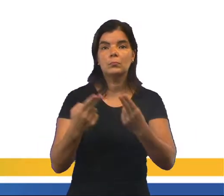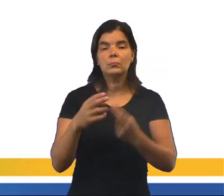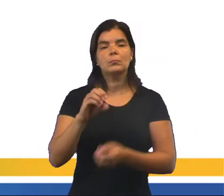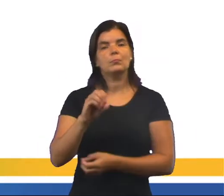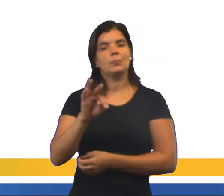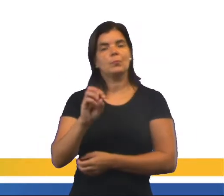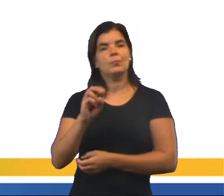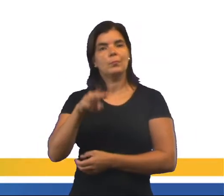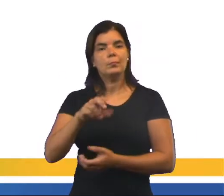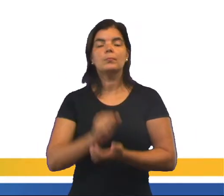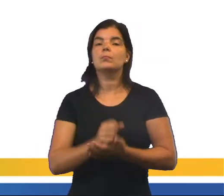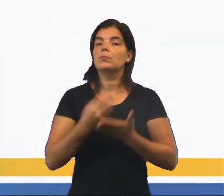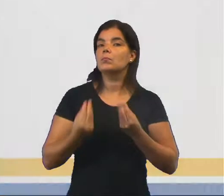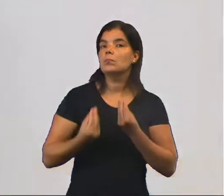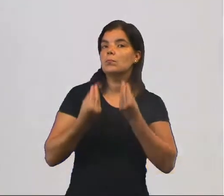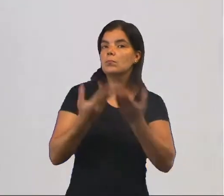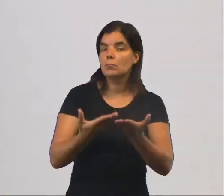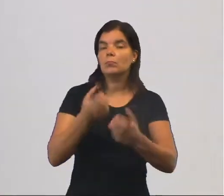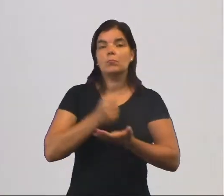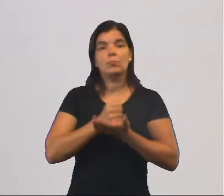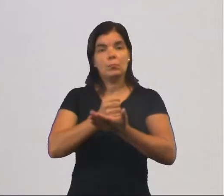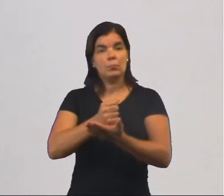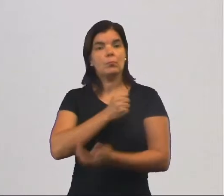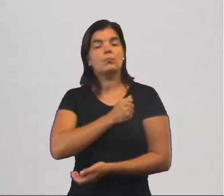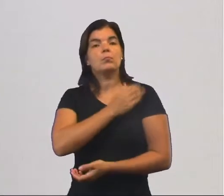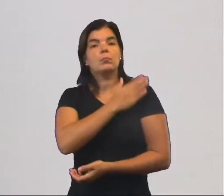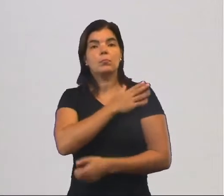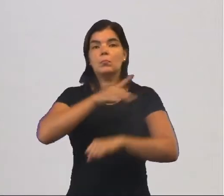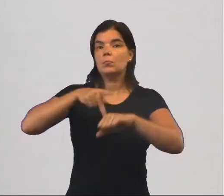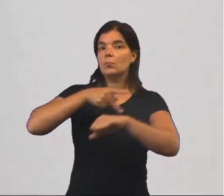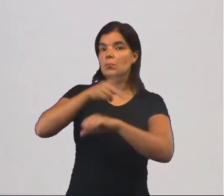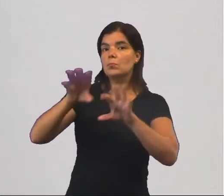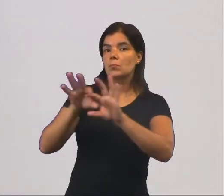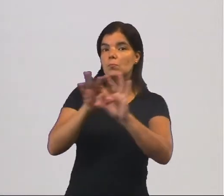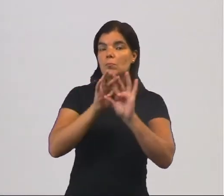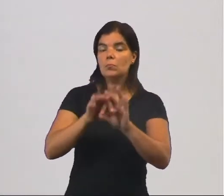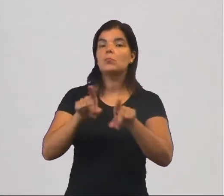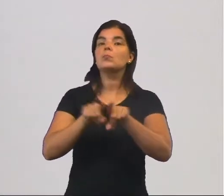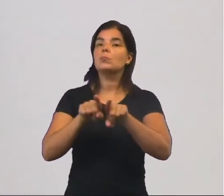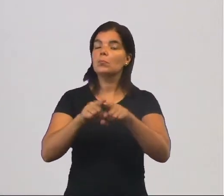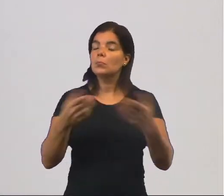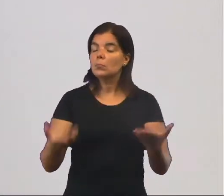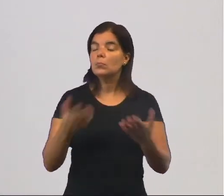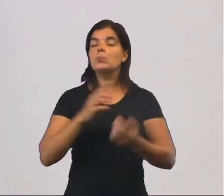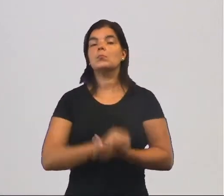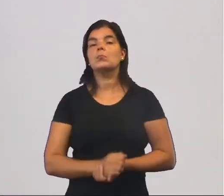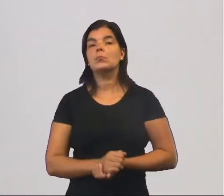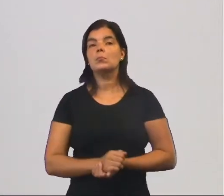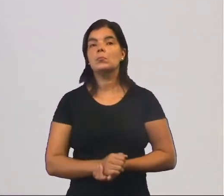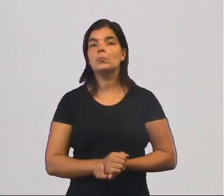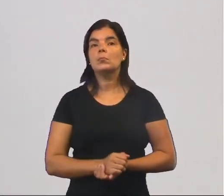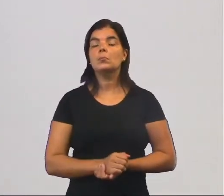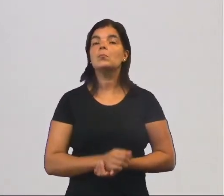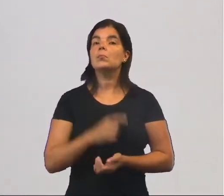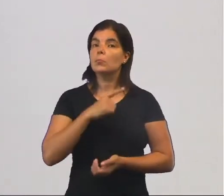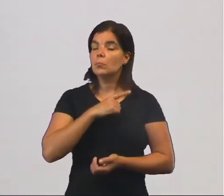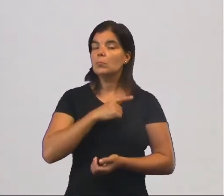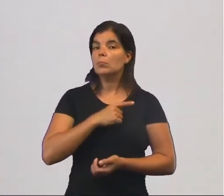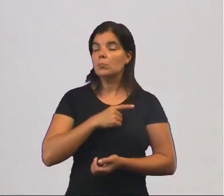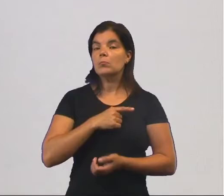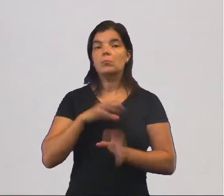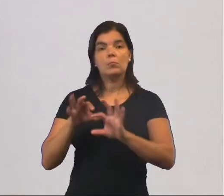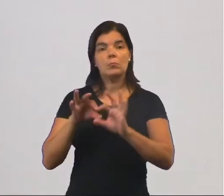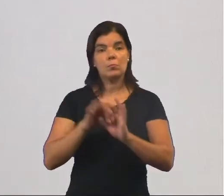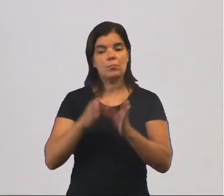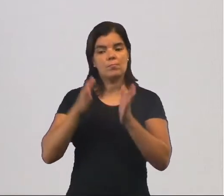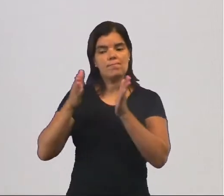Ou seja, eles ofereciam apoio militar para os países aliados, para que, assim, eles obtessem mais